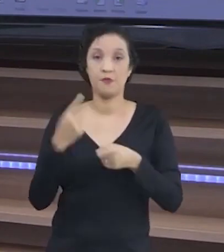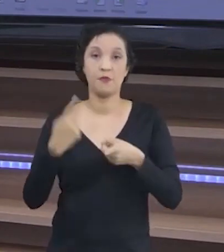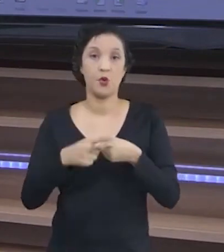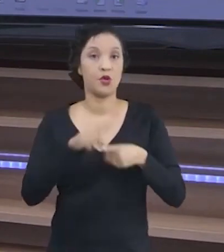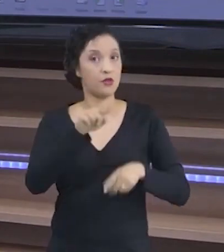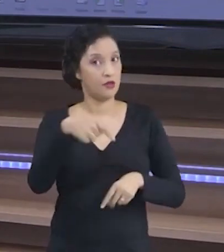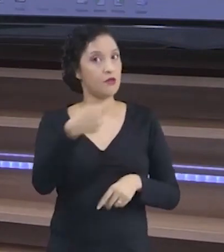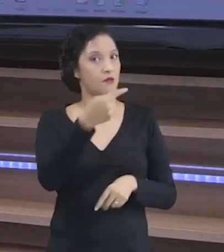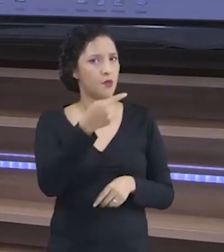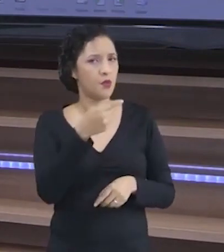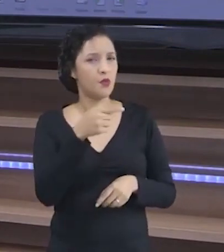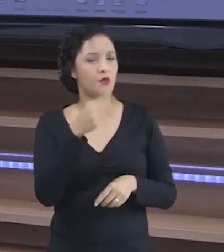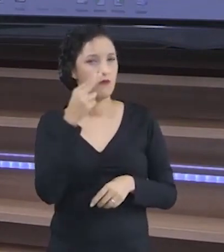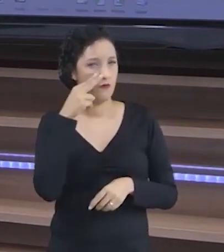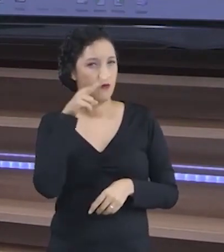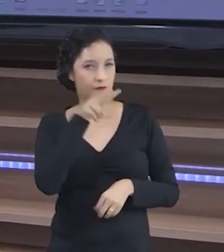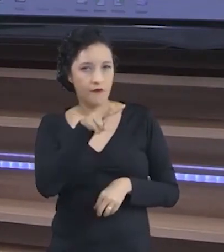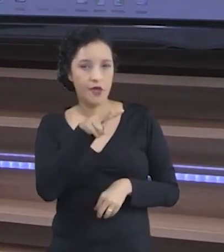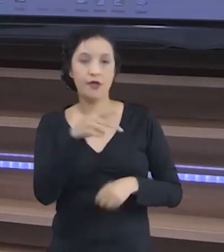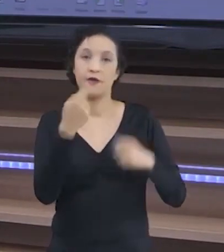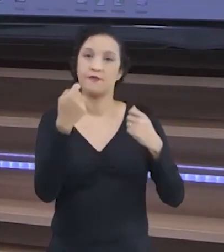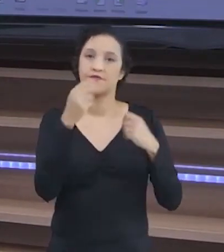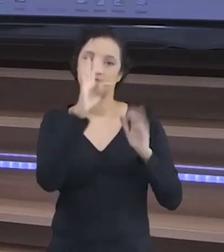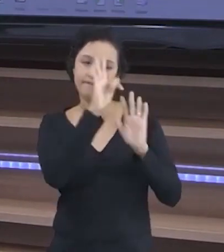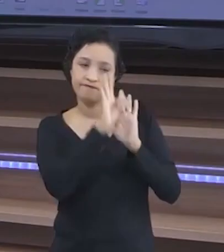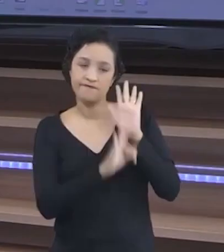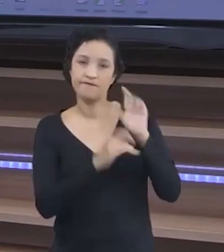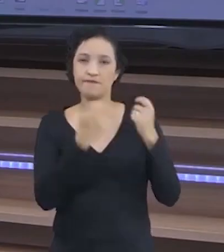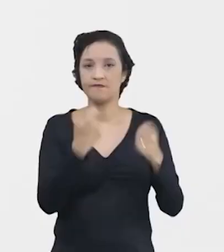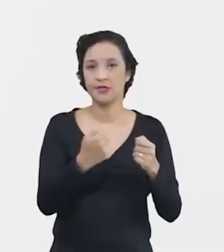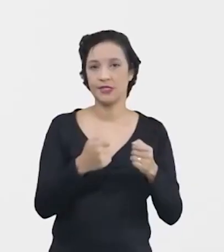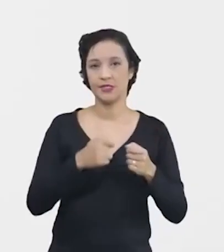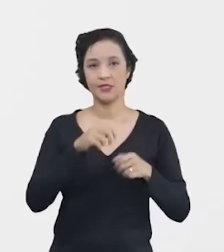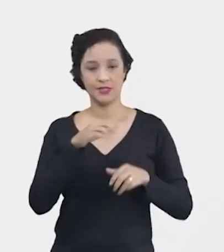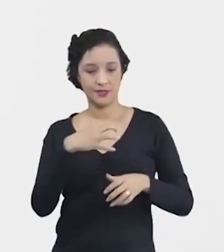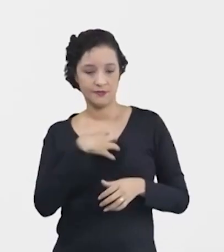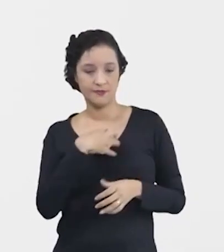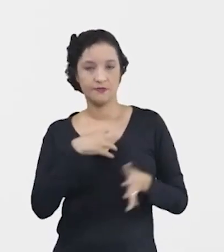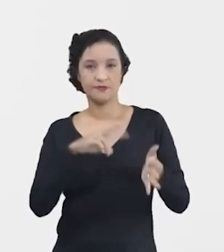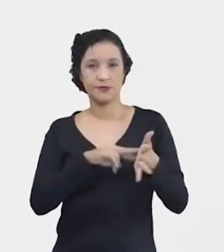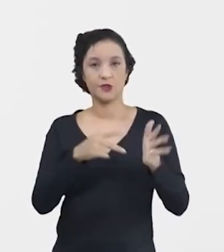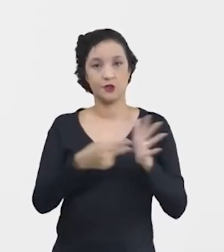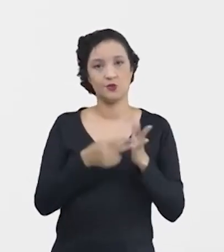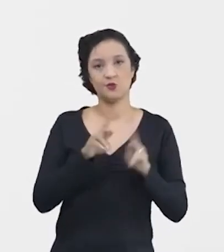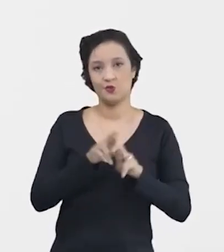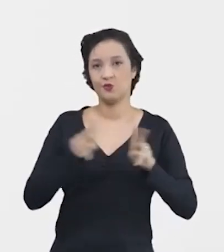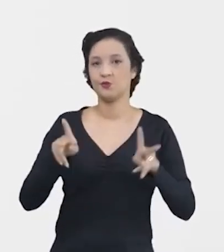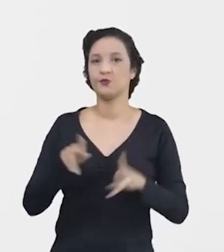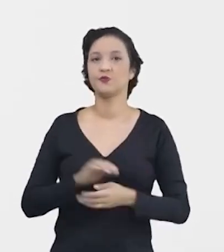que fazer interpretações. Ok? Vamos seguir.